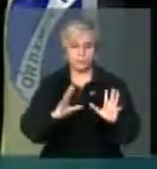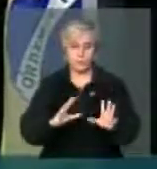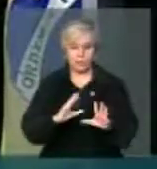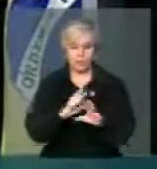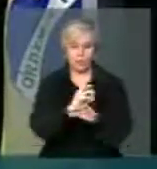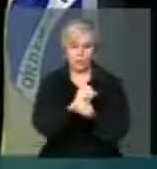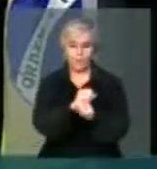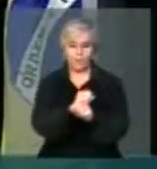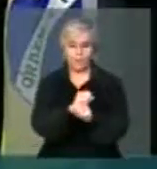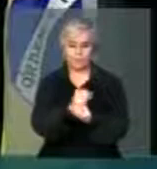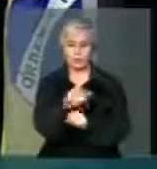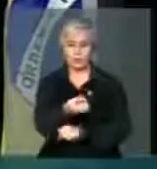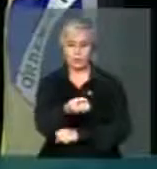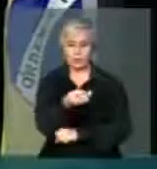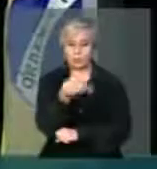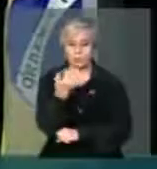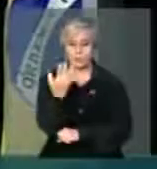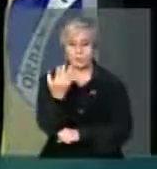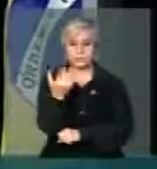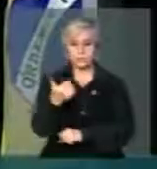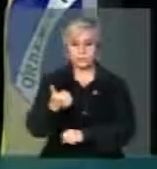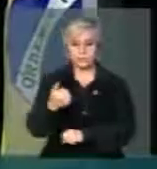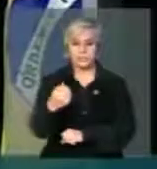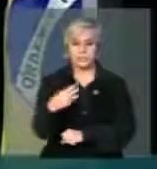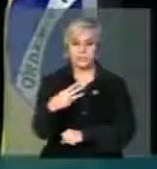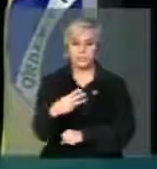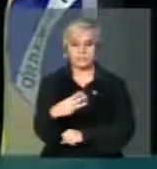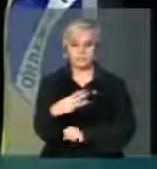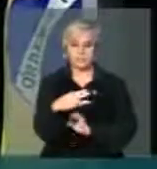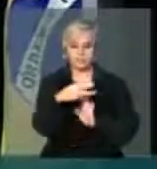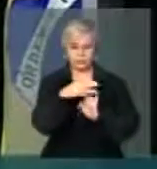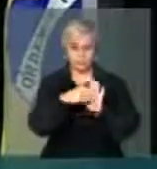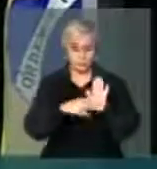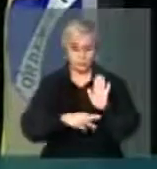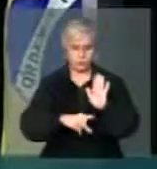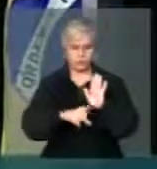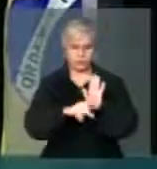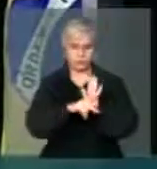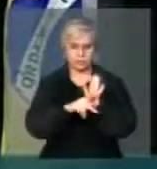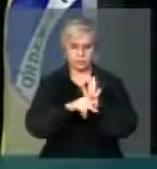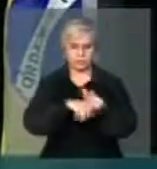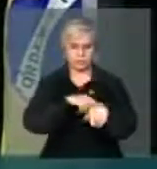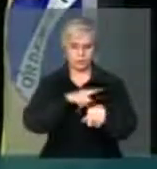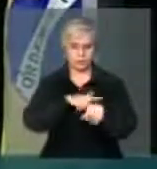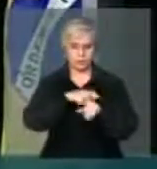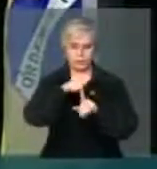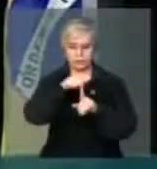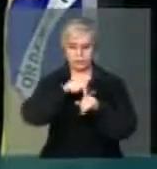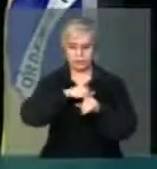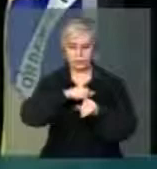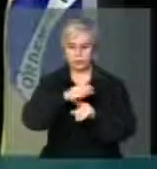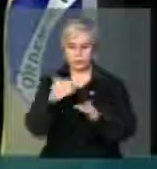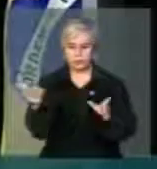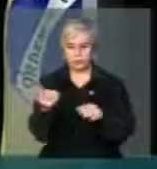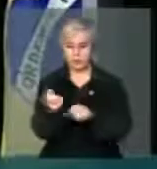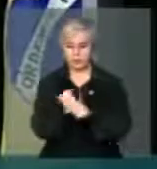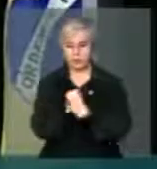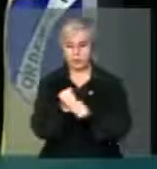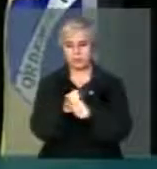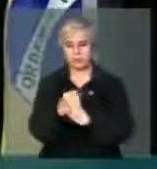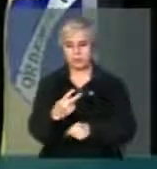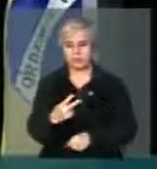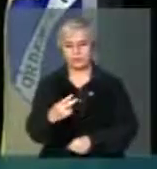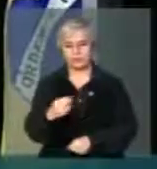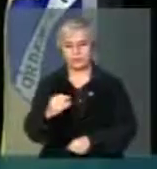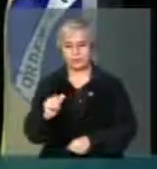completam o número de 13 medidas ao longo desse ano de